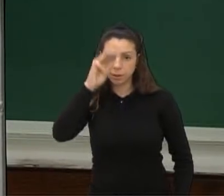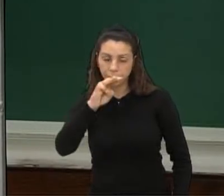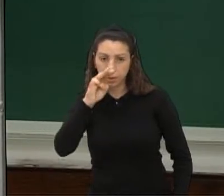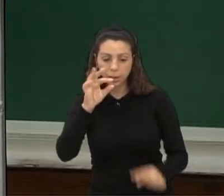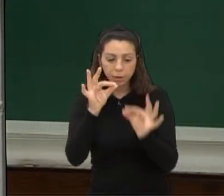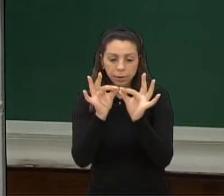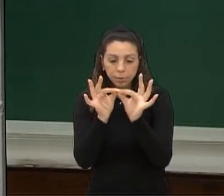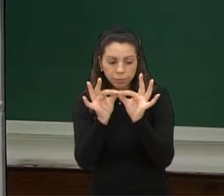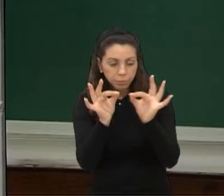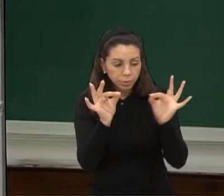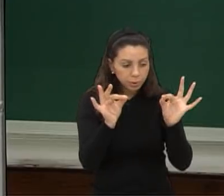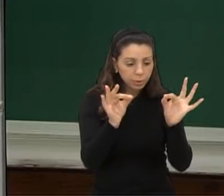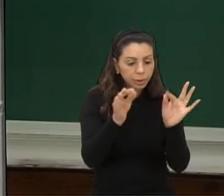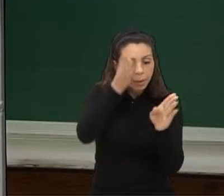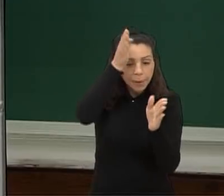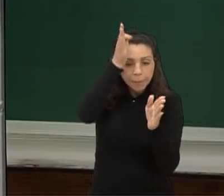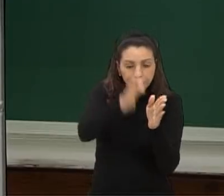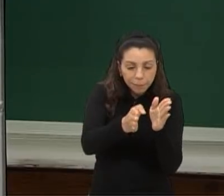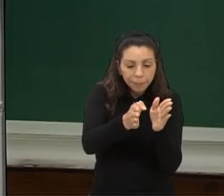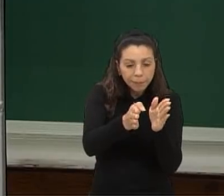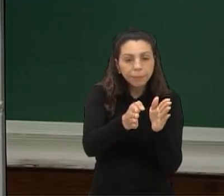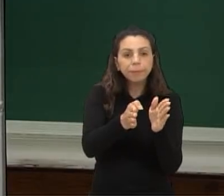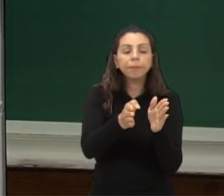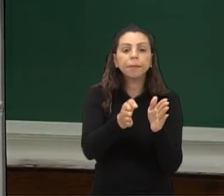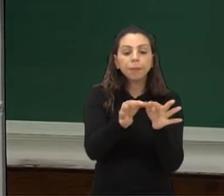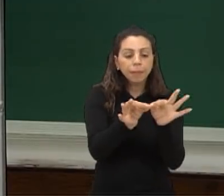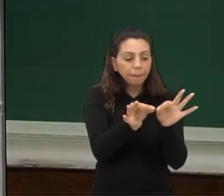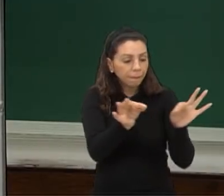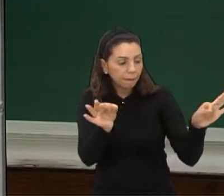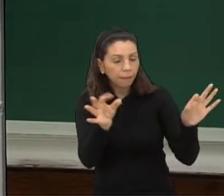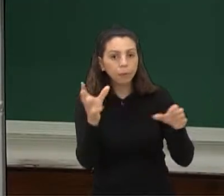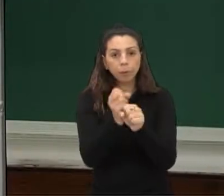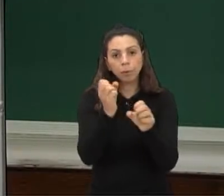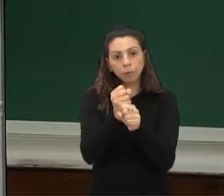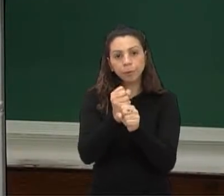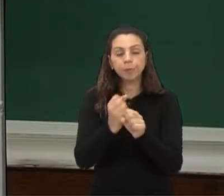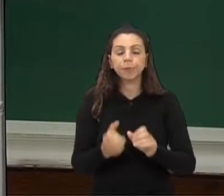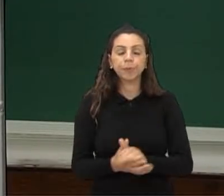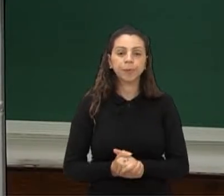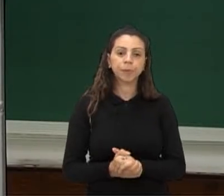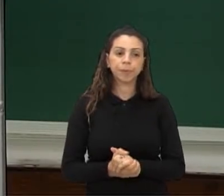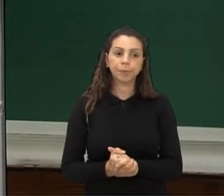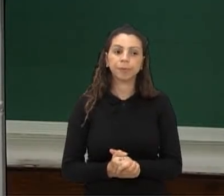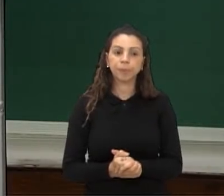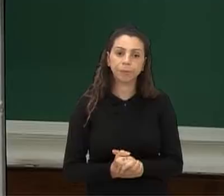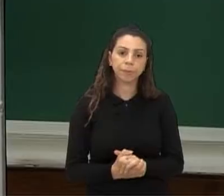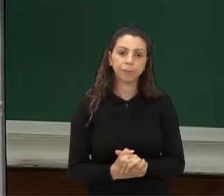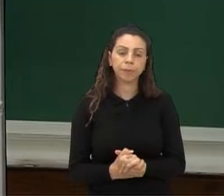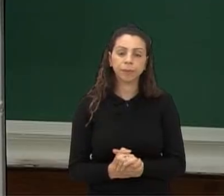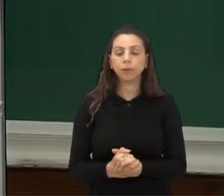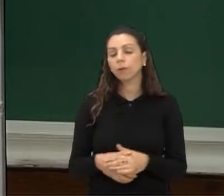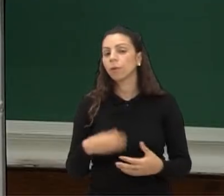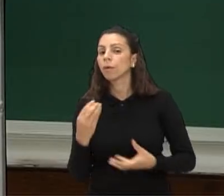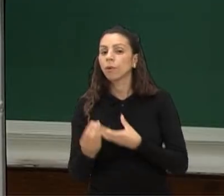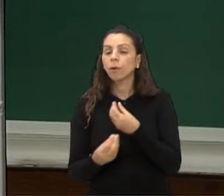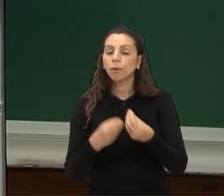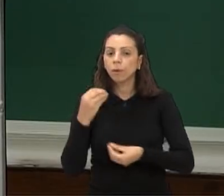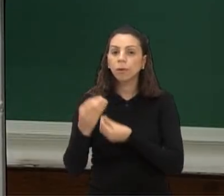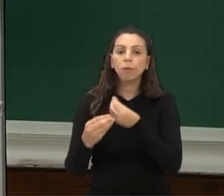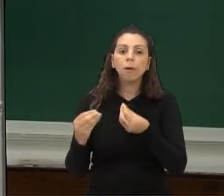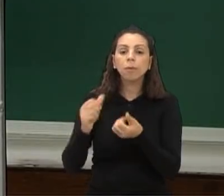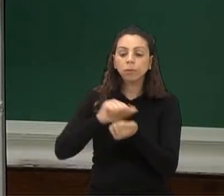andou, ok? Então, eu sei que 2/5 da distância total que ela percorreu,